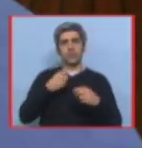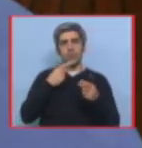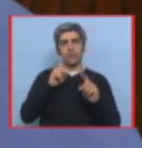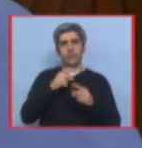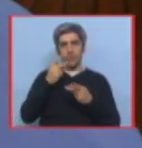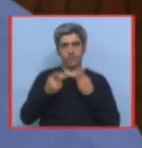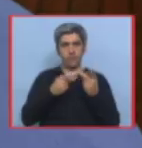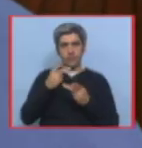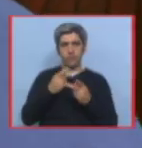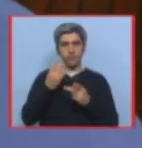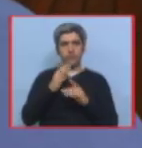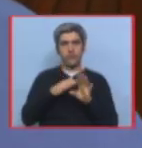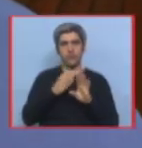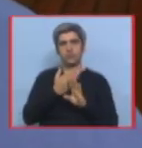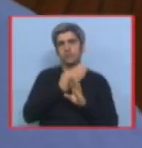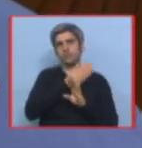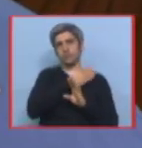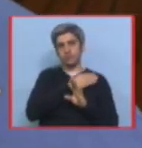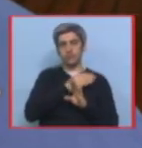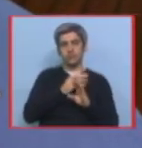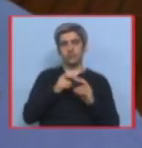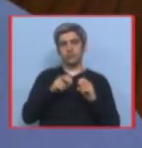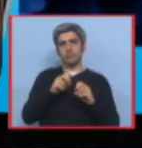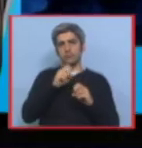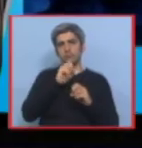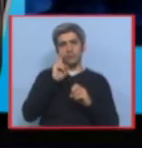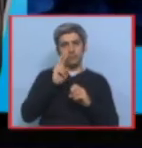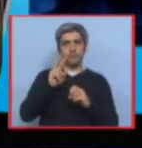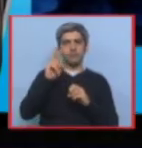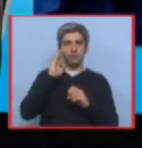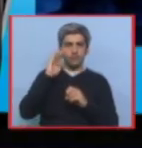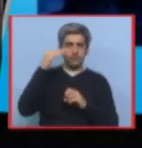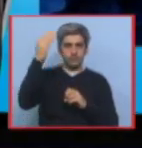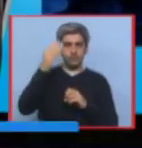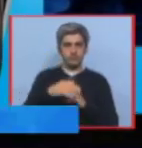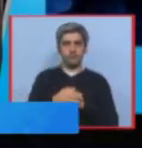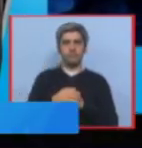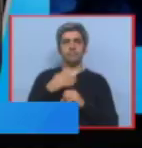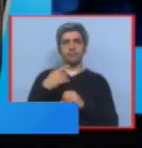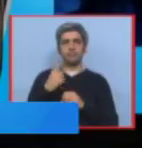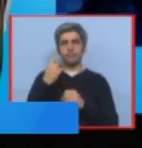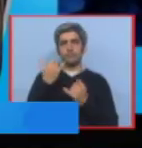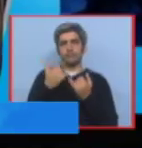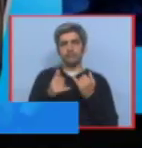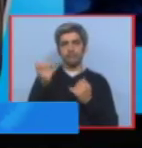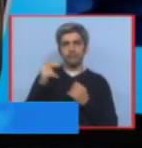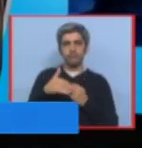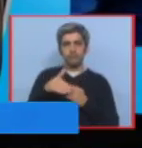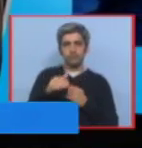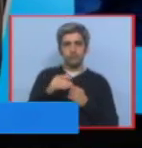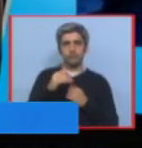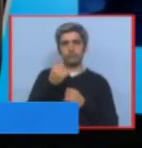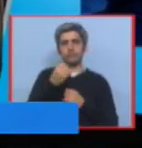uma avaliação do que foi realizado e talvez olhar ao futuro. Temos uma ameaça também diante de nós, que é